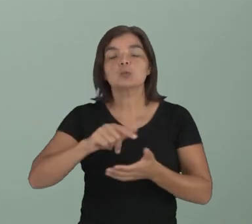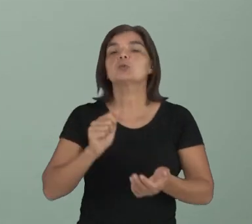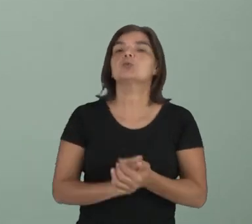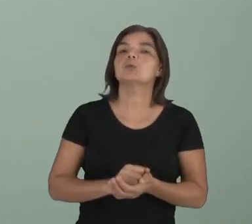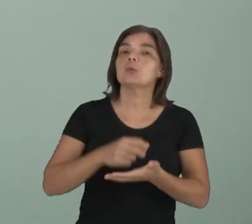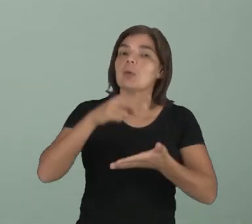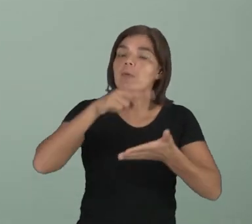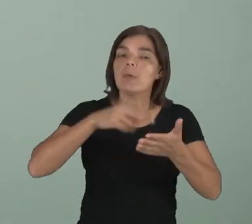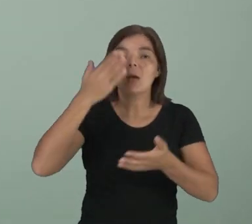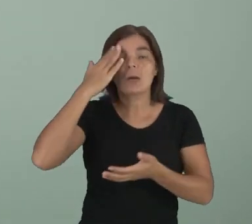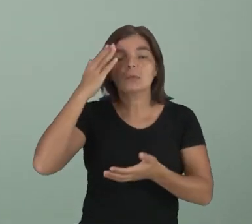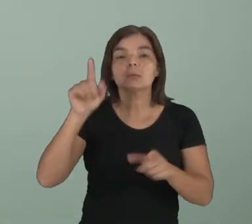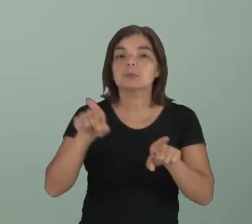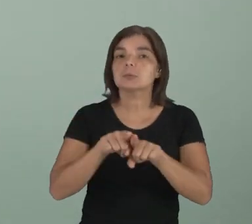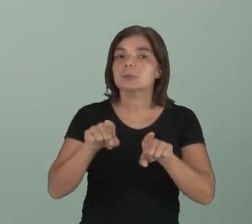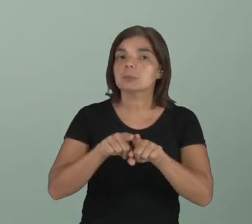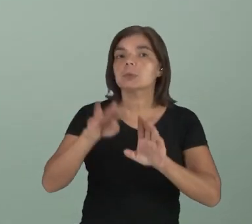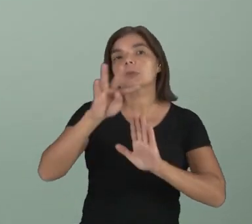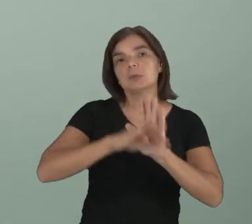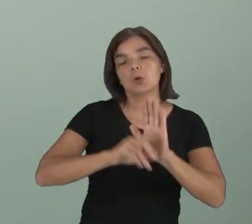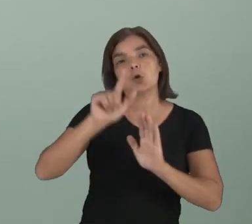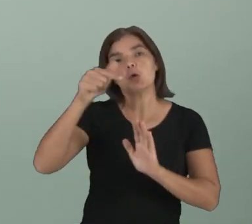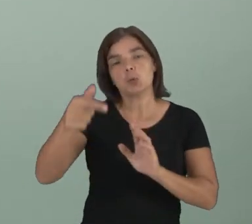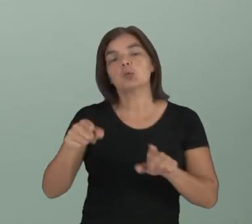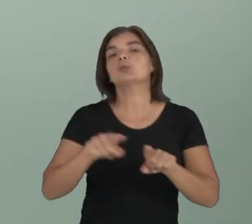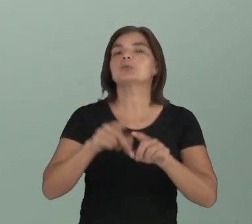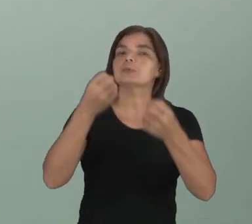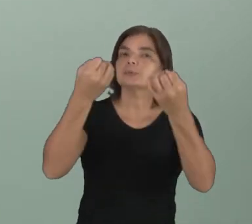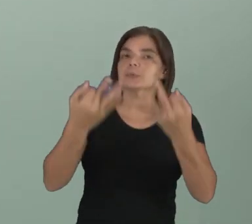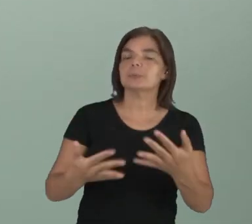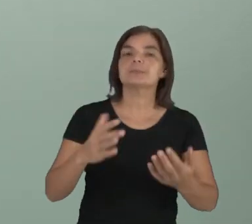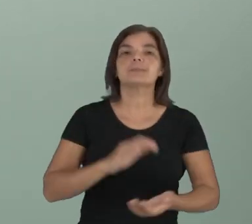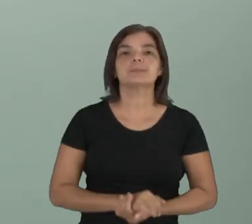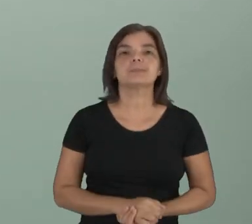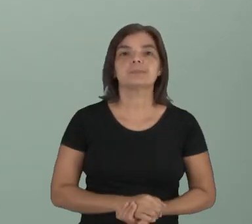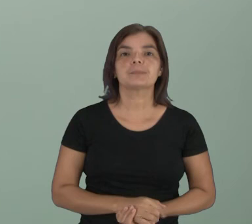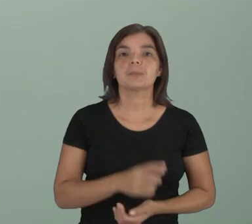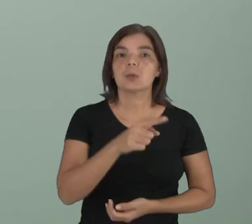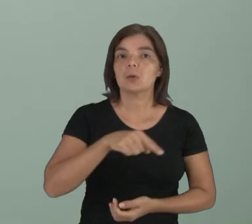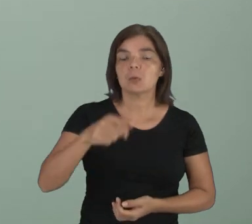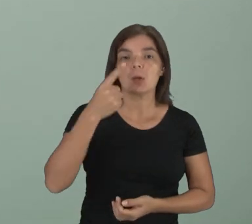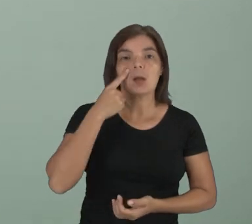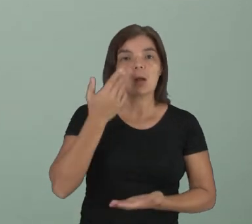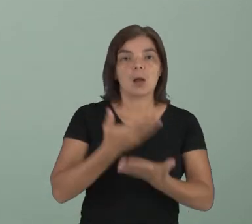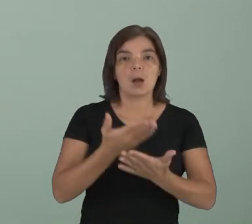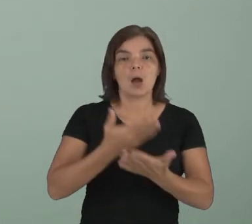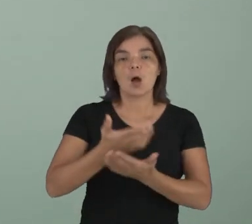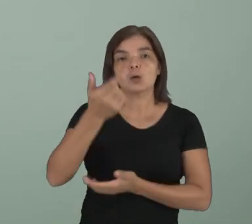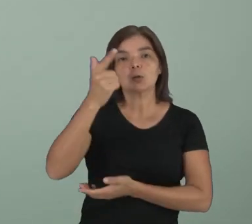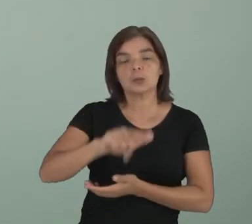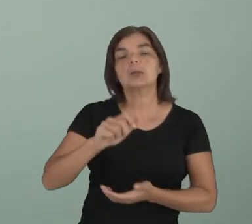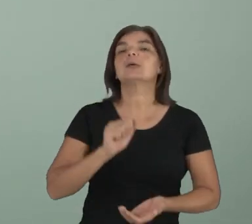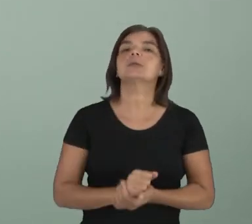fazer interpretação de texto e os outros demais que foram falados. E para você rever essa aula